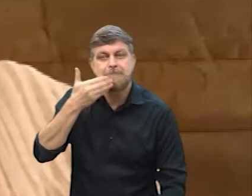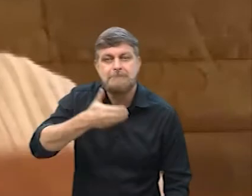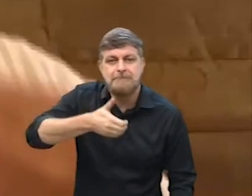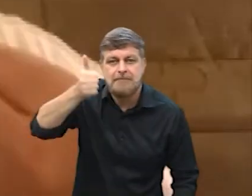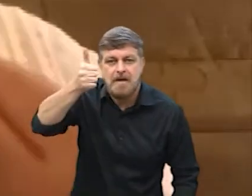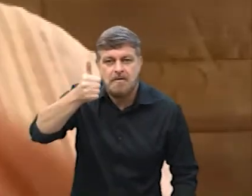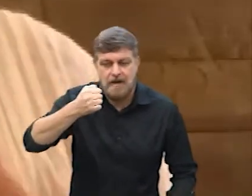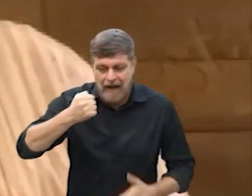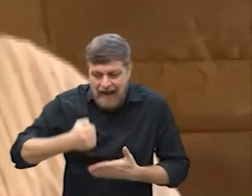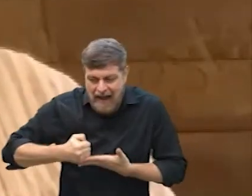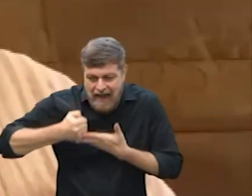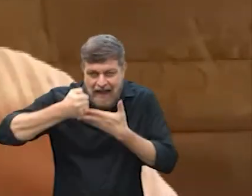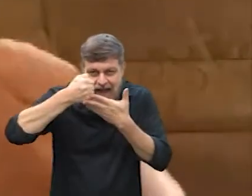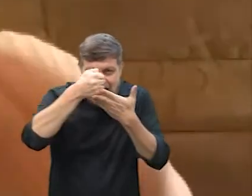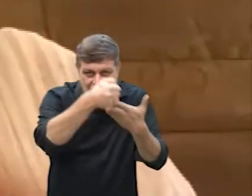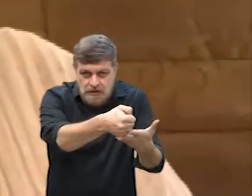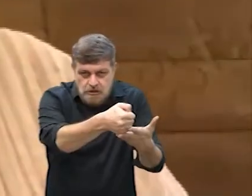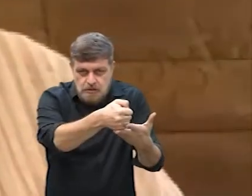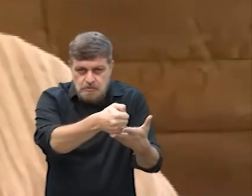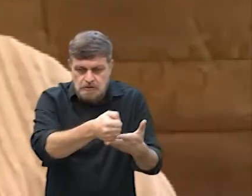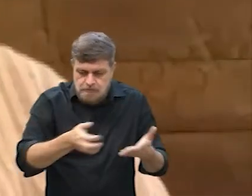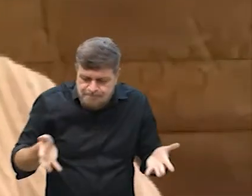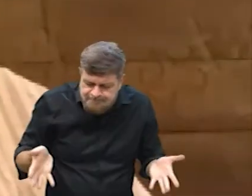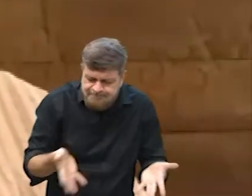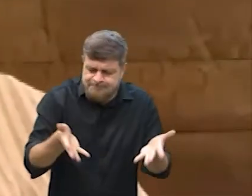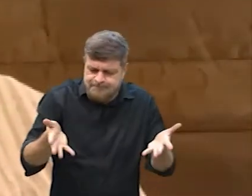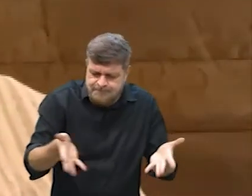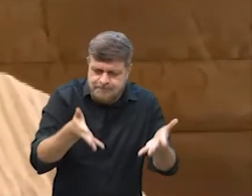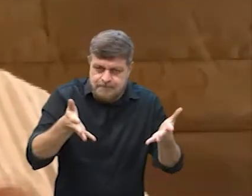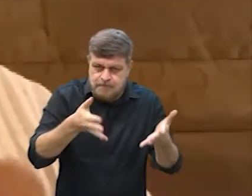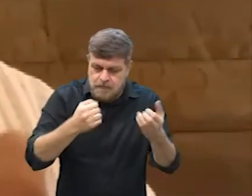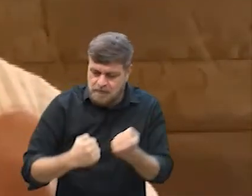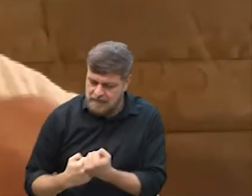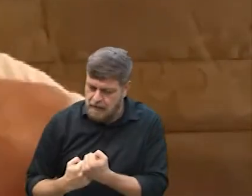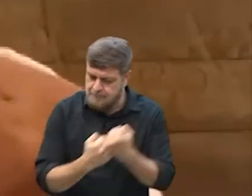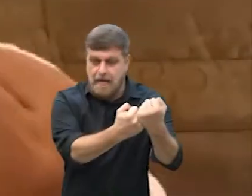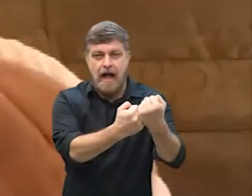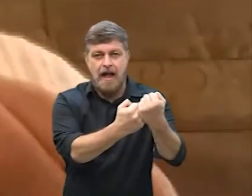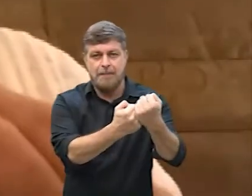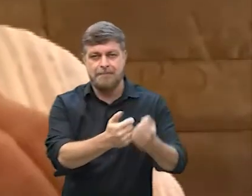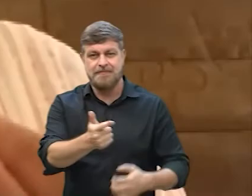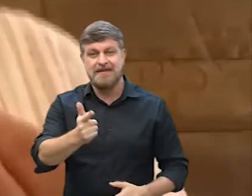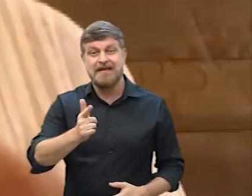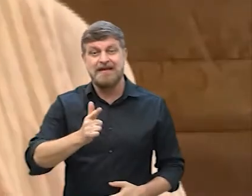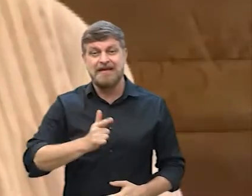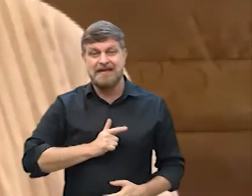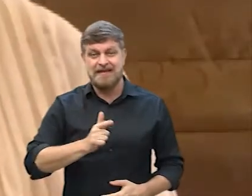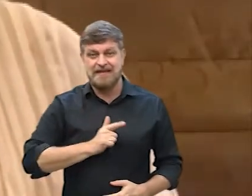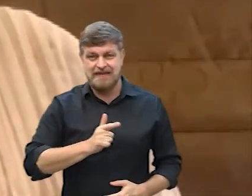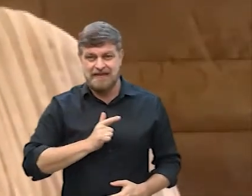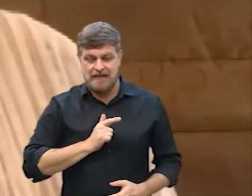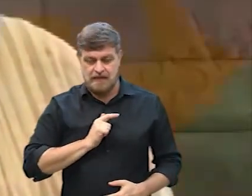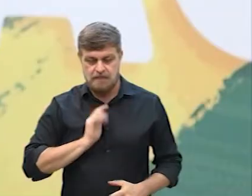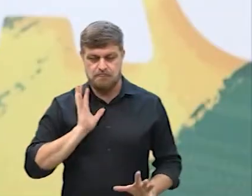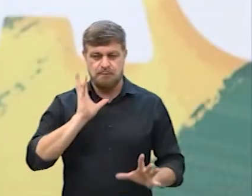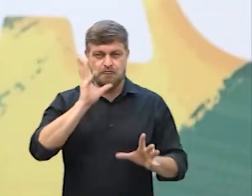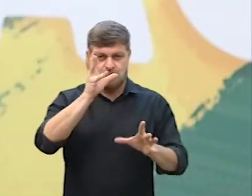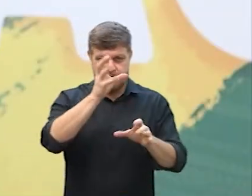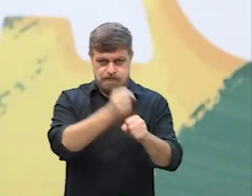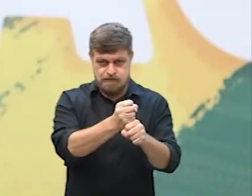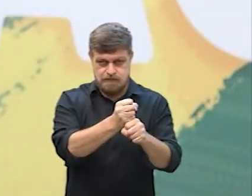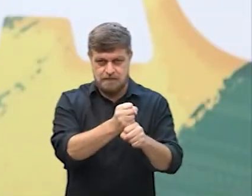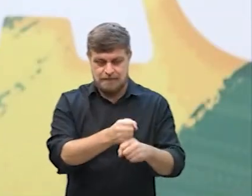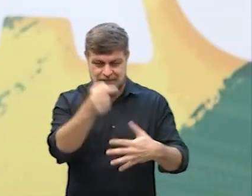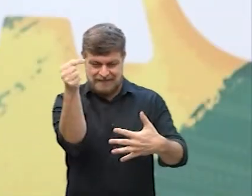que ajude, que coopere, que traga, que some